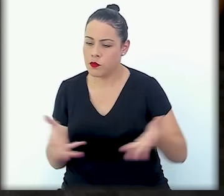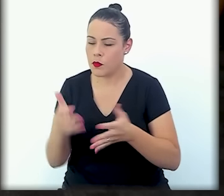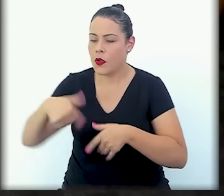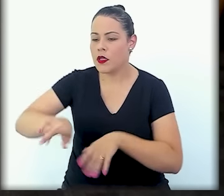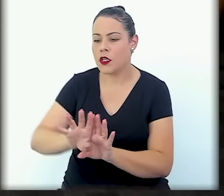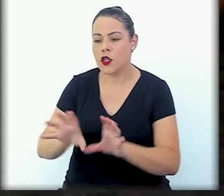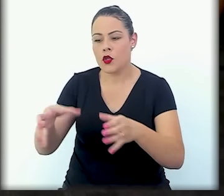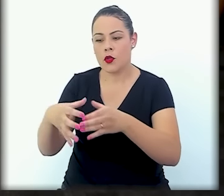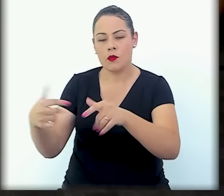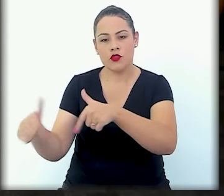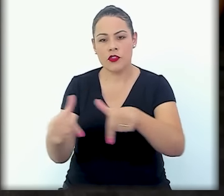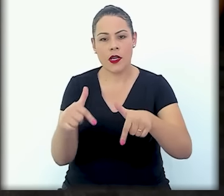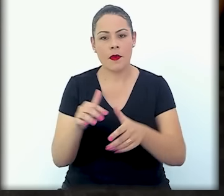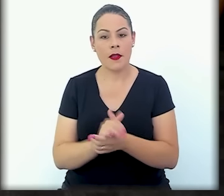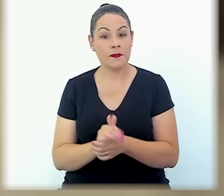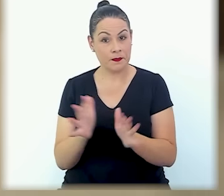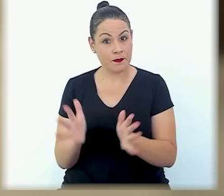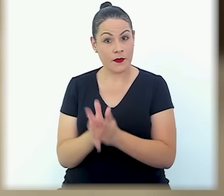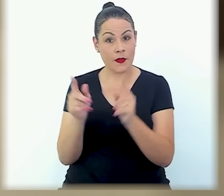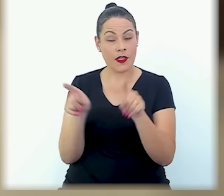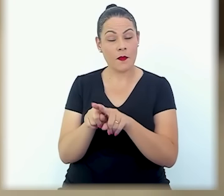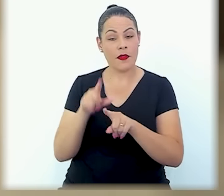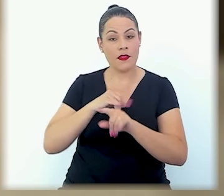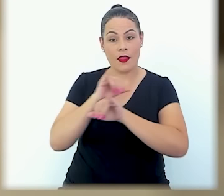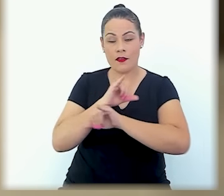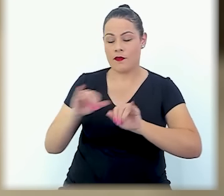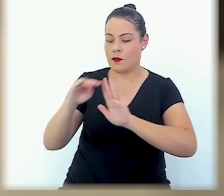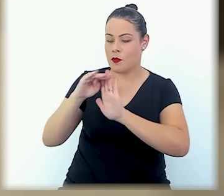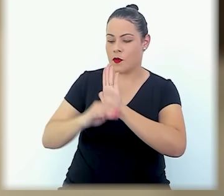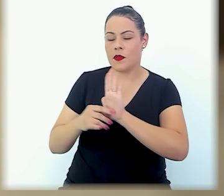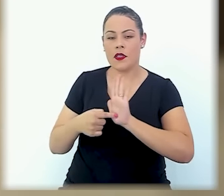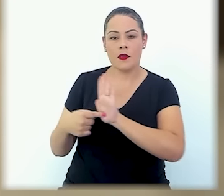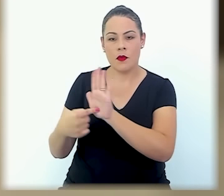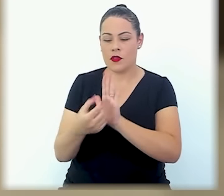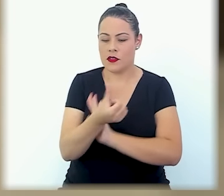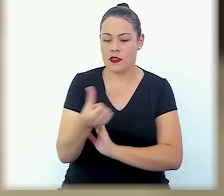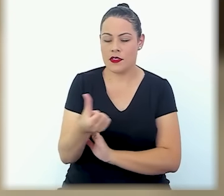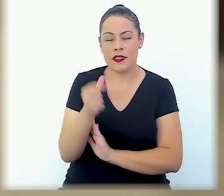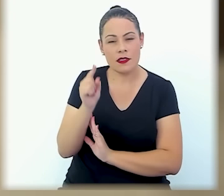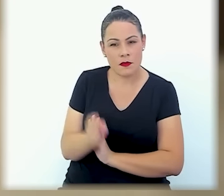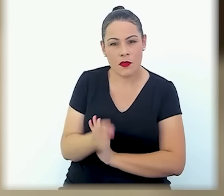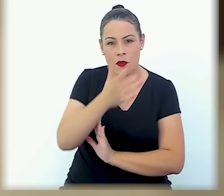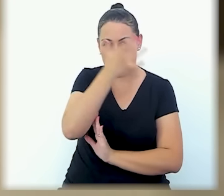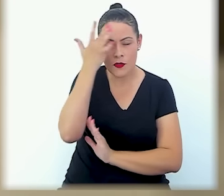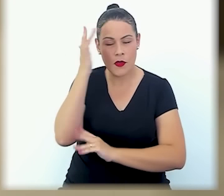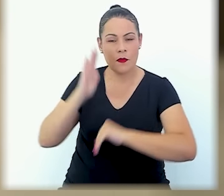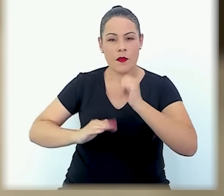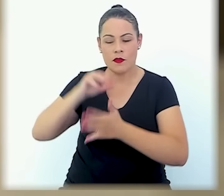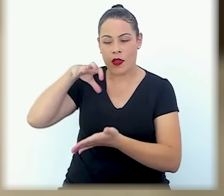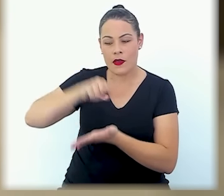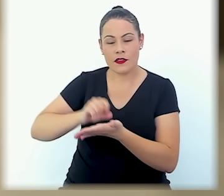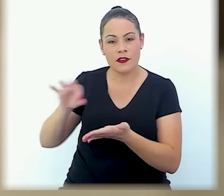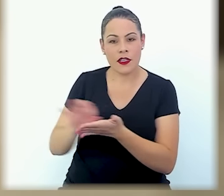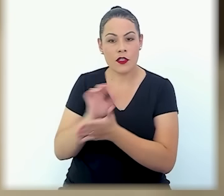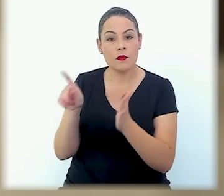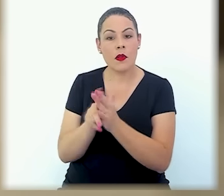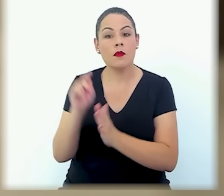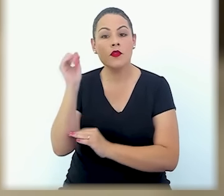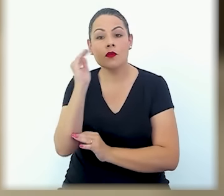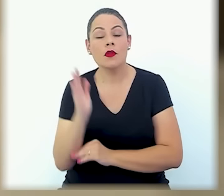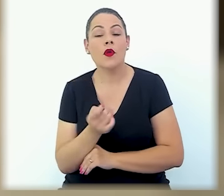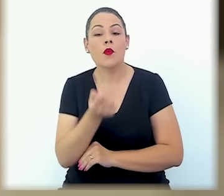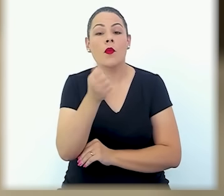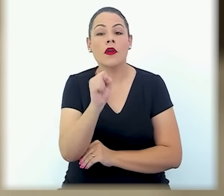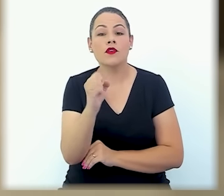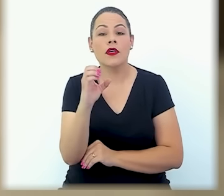de trabalho. Uhum, maravilha. Tenho dados da ANCAT, inclusive, que contam que são 66 mil catadores registrados no Brasil,